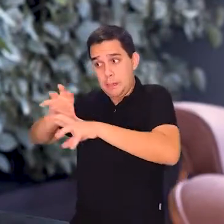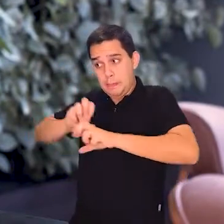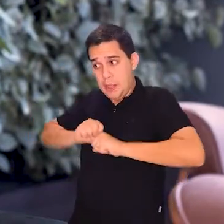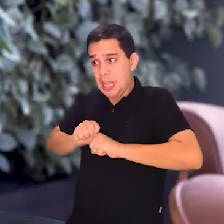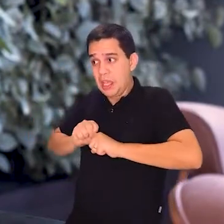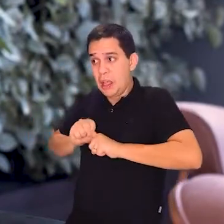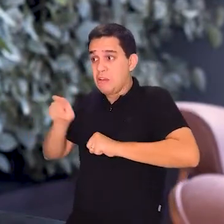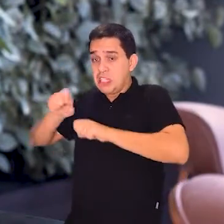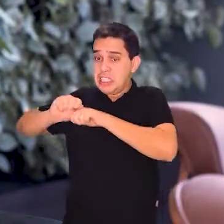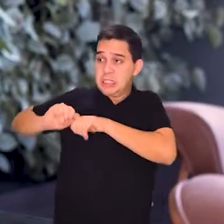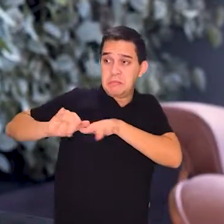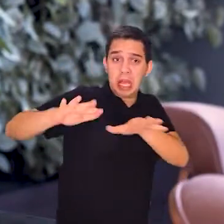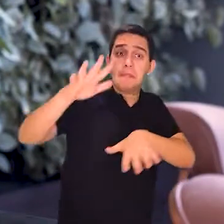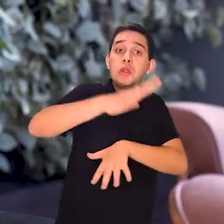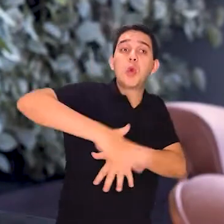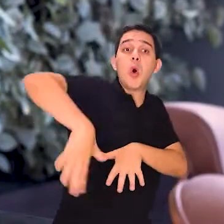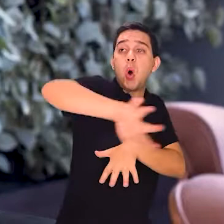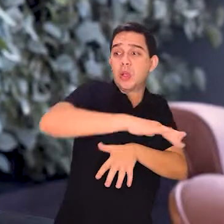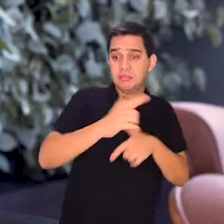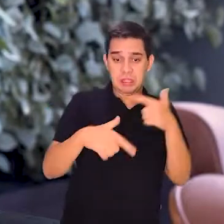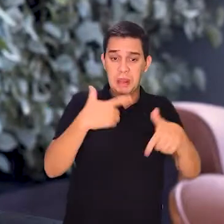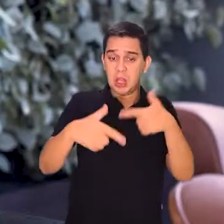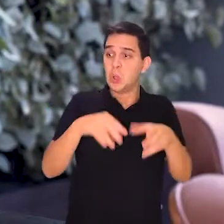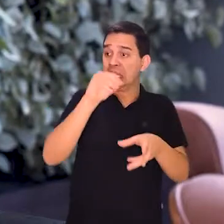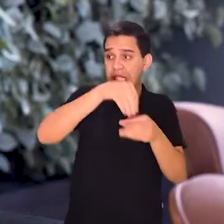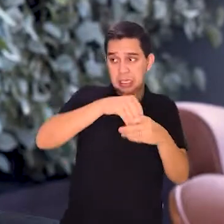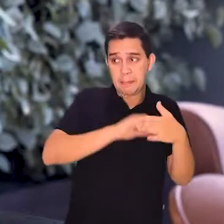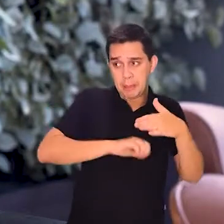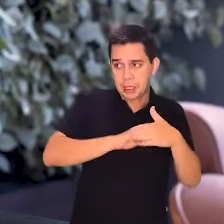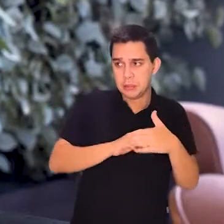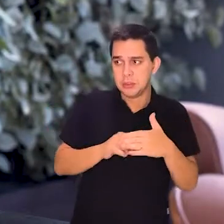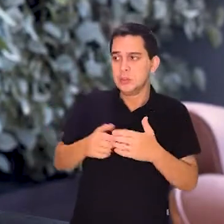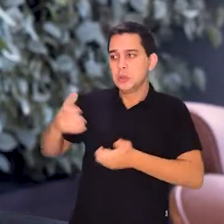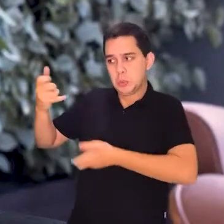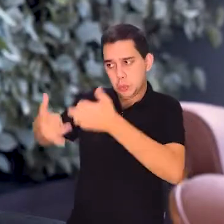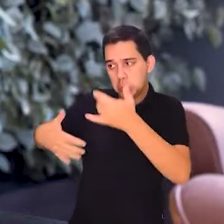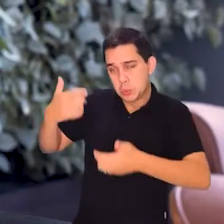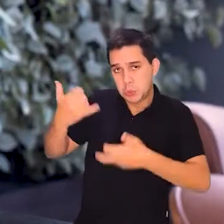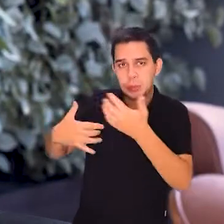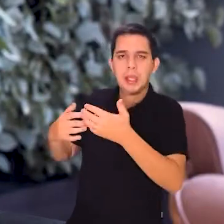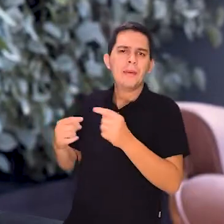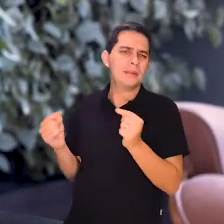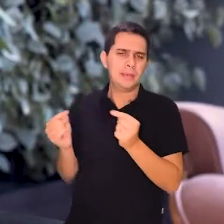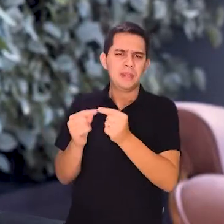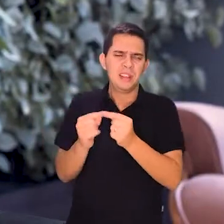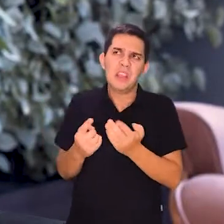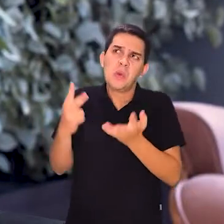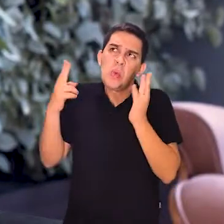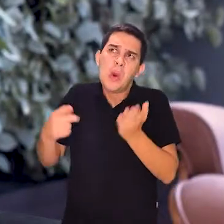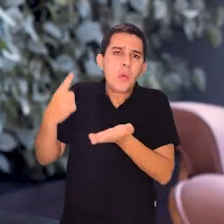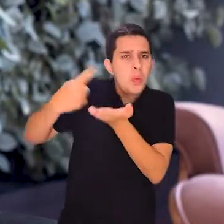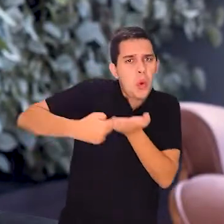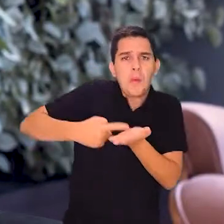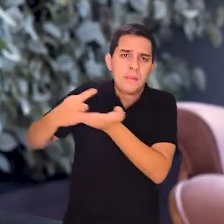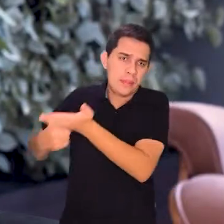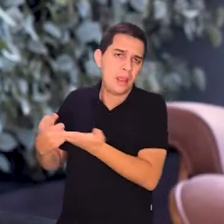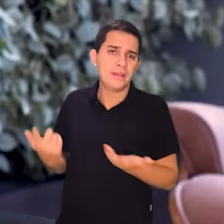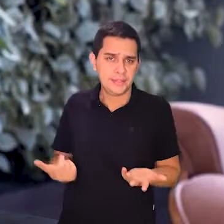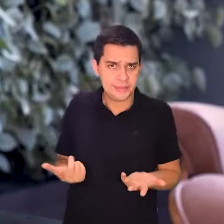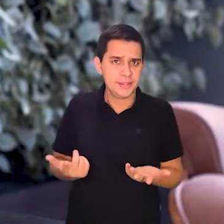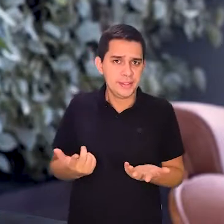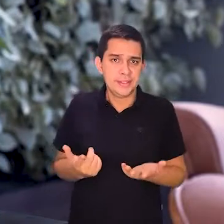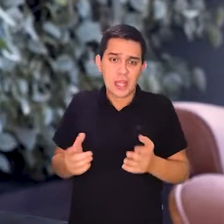de trabalho, com a sociedade como um todo, né? Esse pacto social, né, que nós temos na nossa